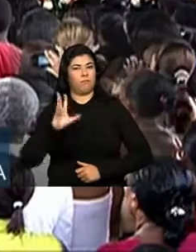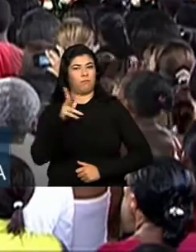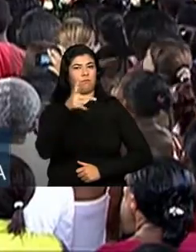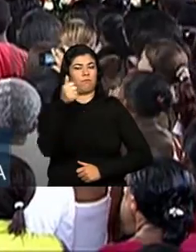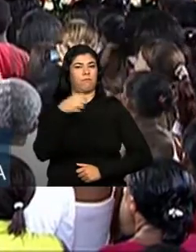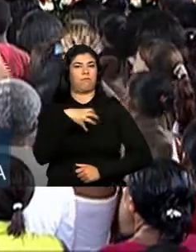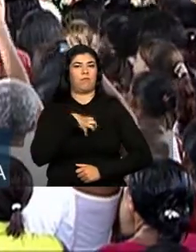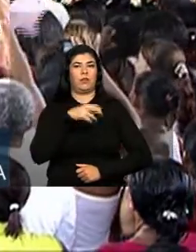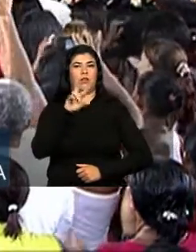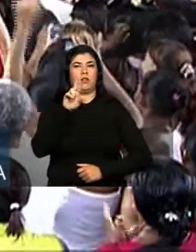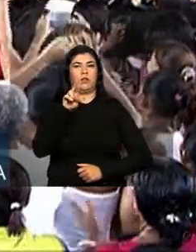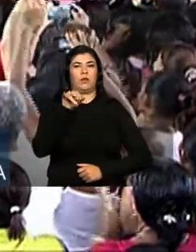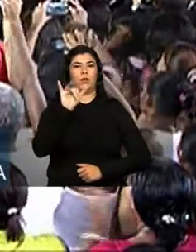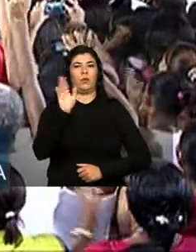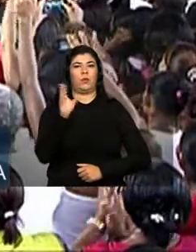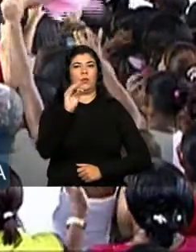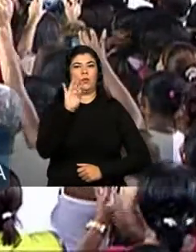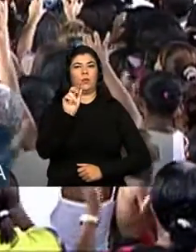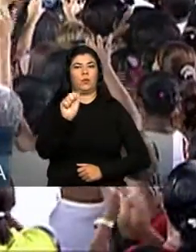Rui Costa.